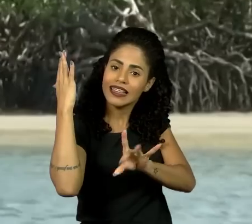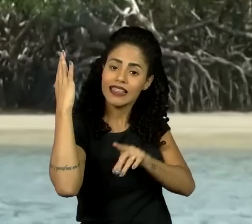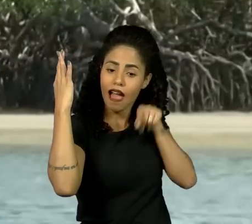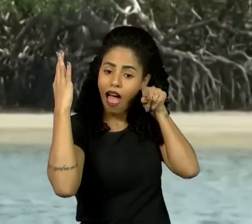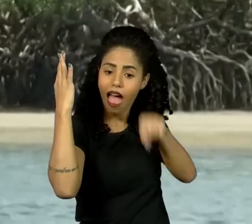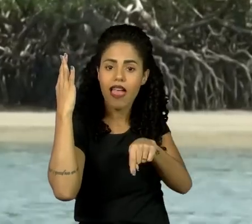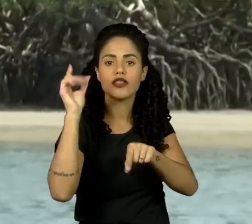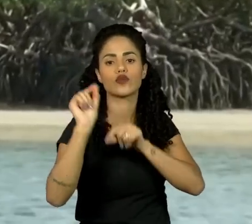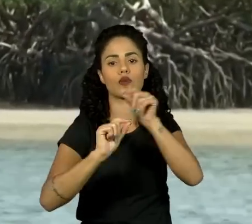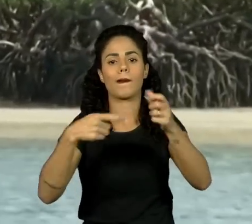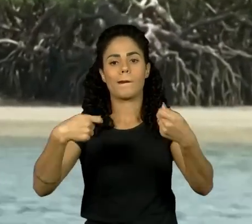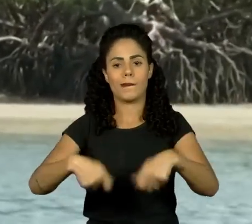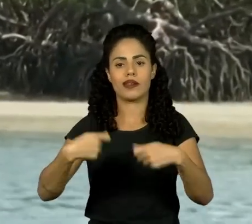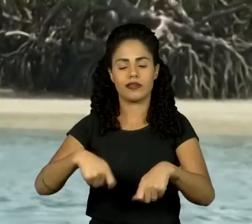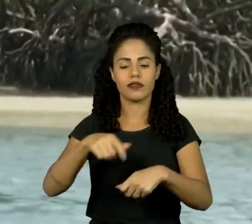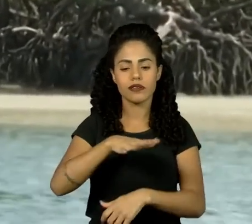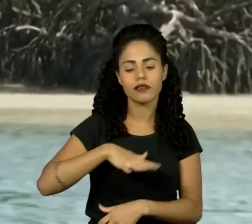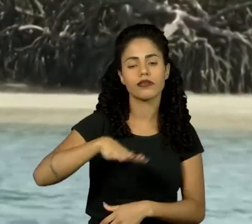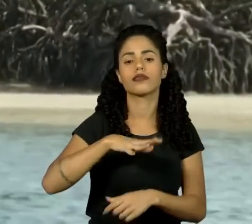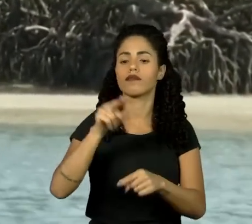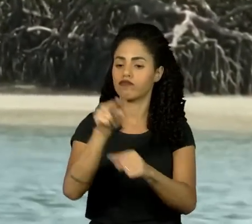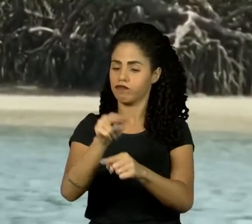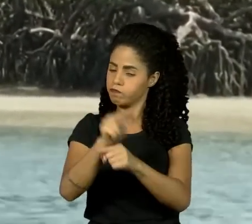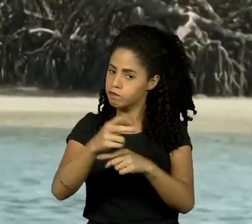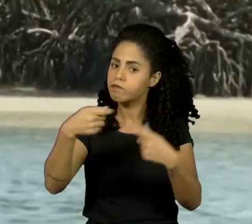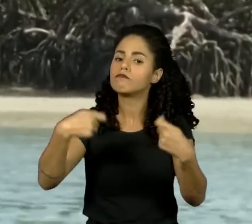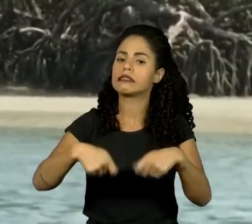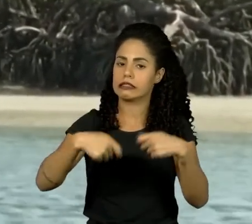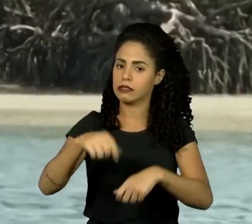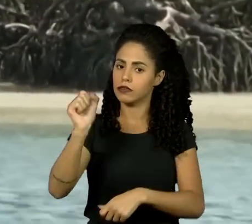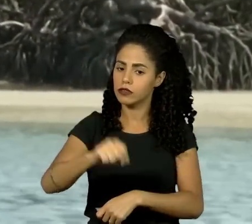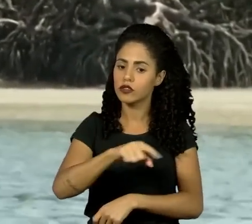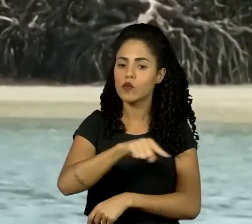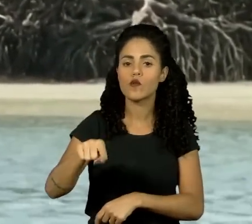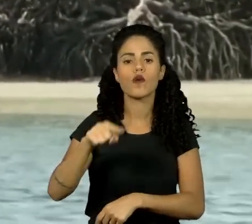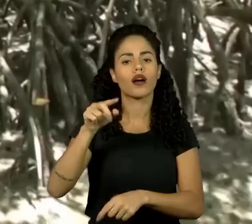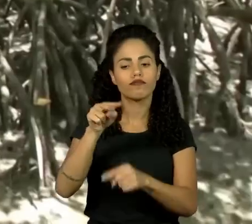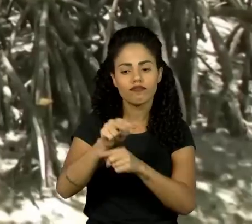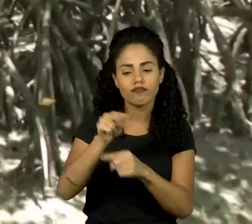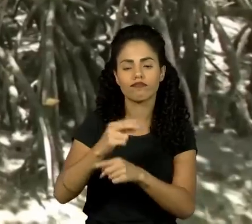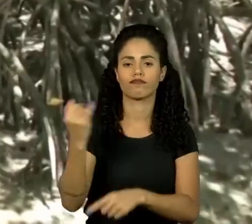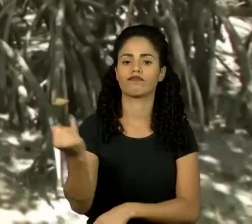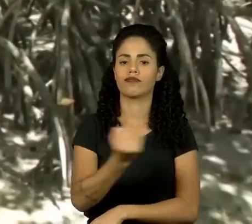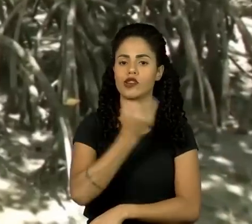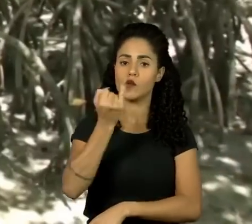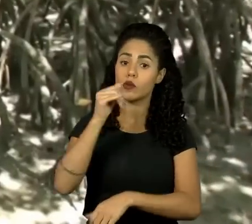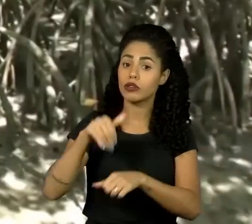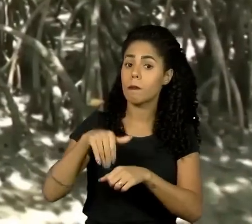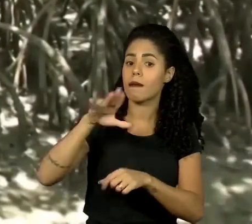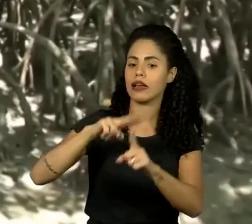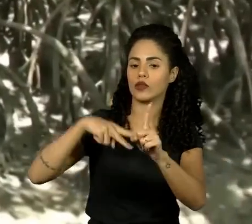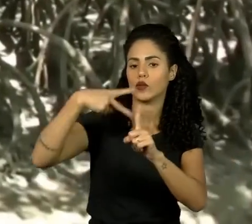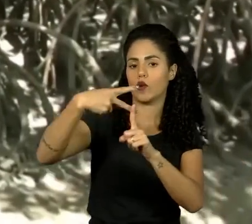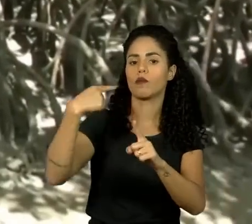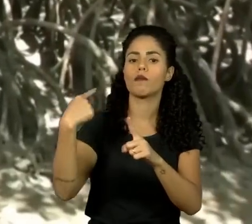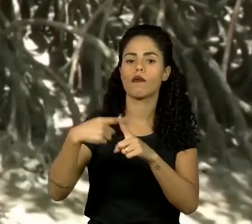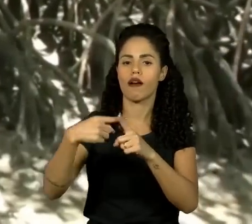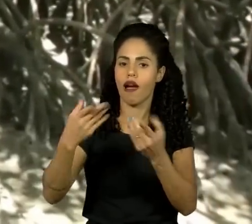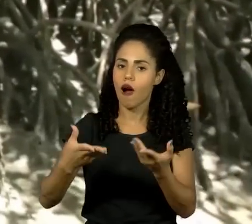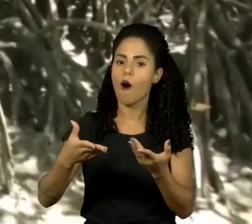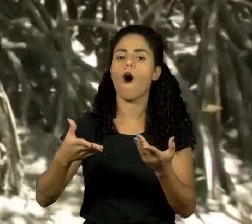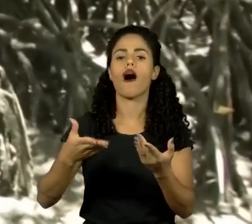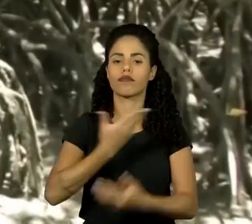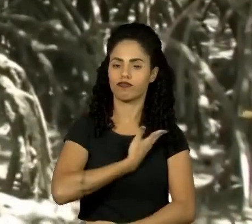ecossistemas, eles precisam ser preservados, precisam ter uma proteção extra, então aí que entra o poder da União.